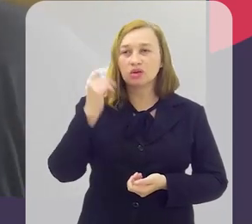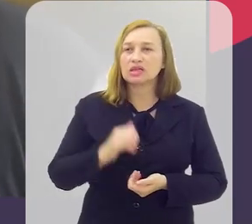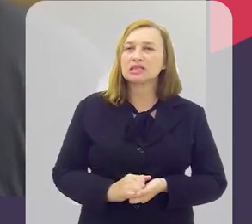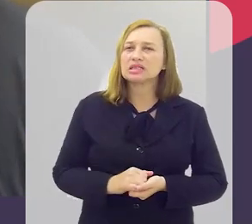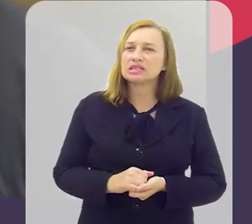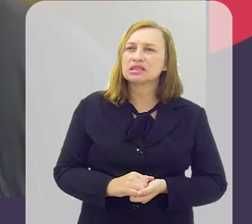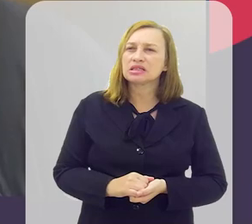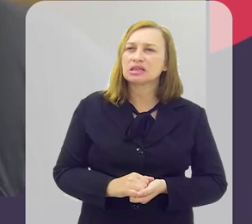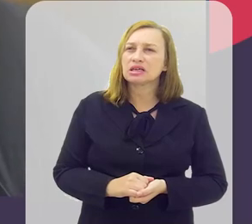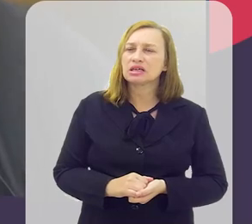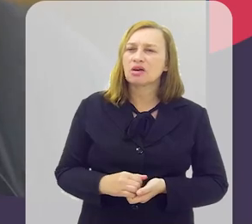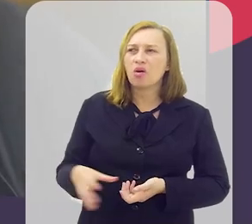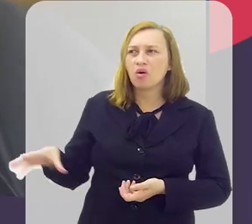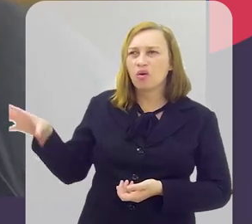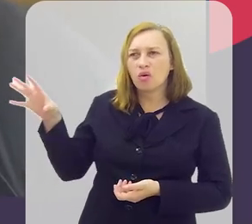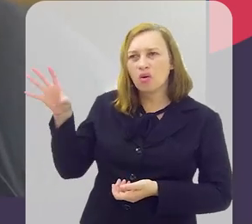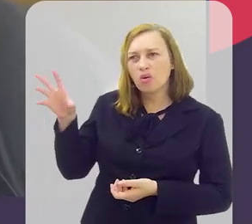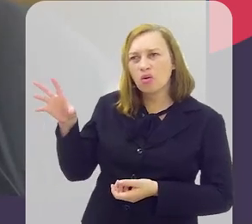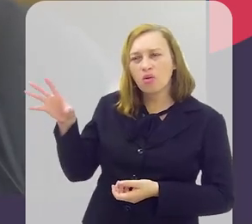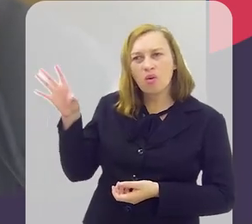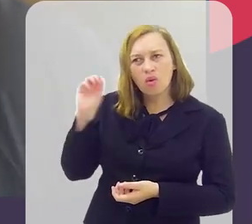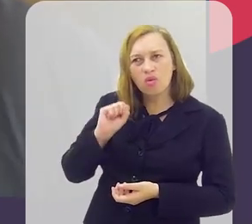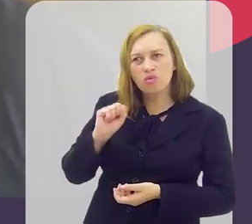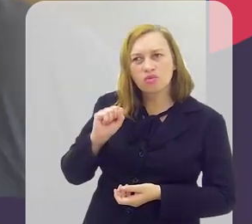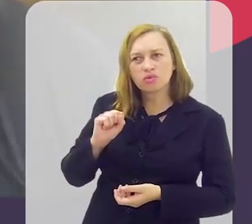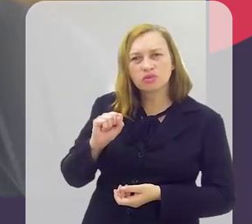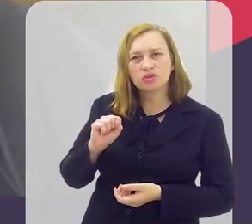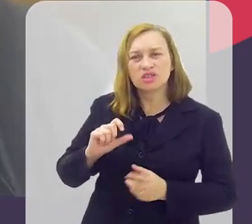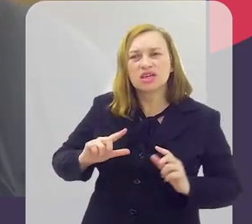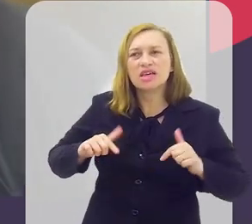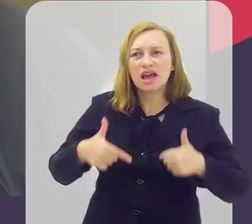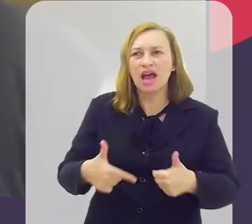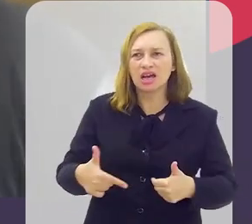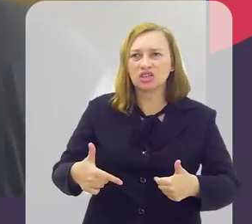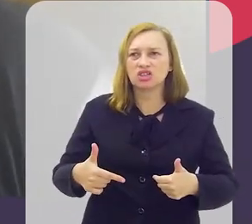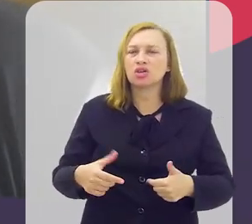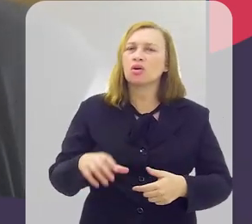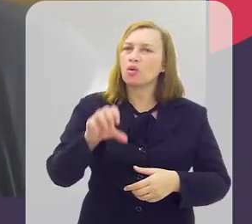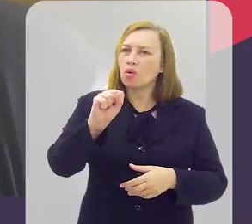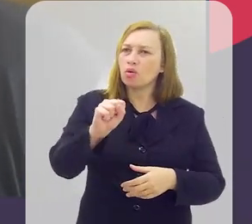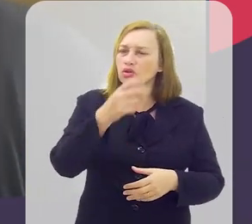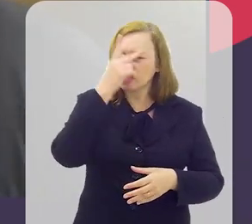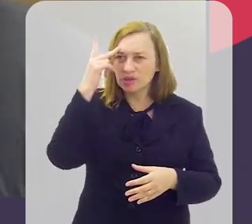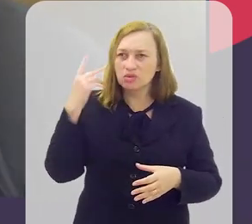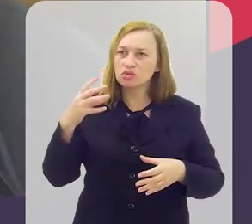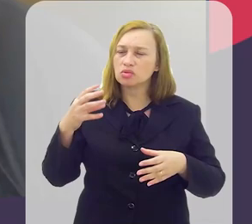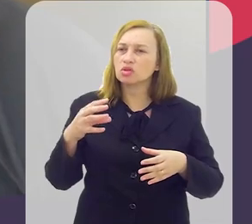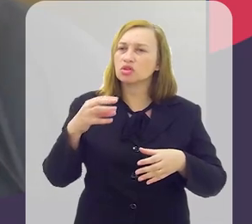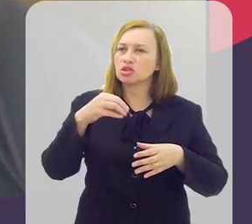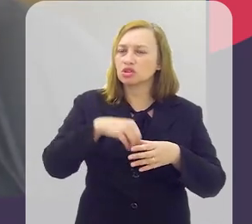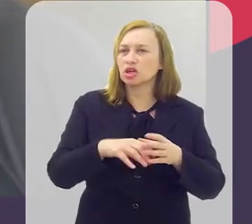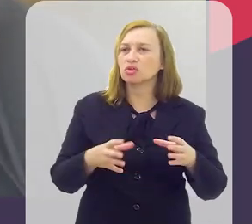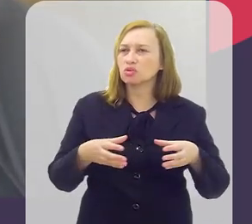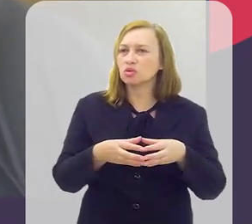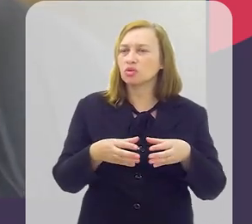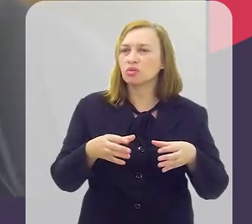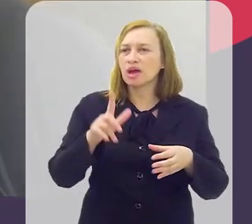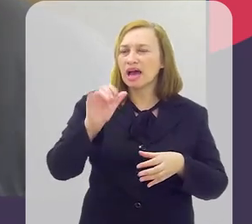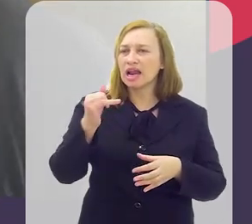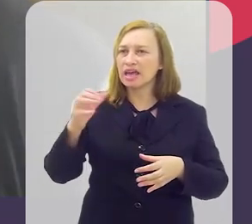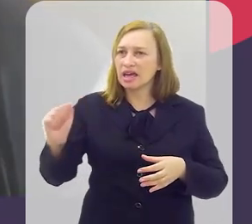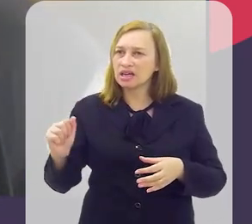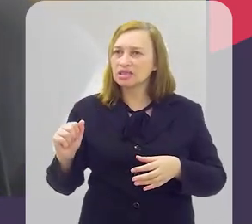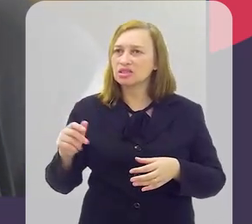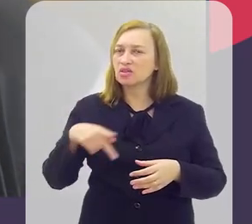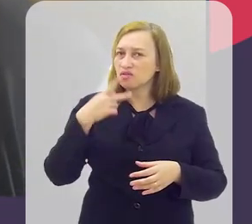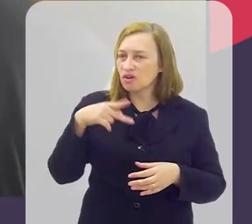frente escute e leve adiante, leve a sério o que os 8 integrantes da Aliança dos